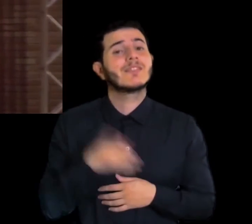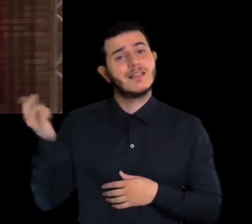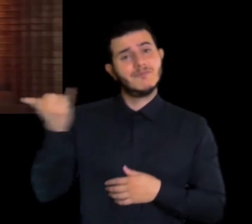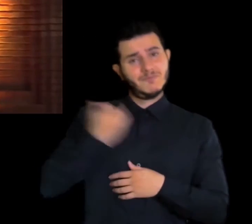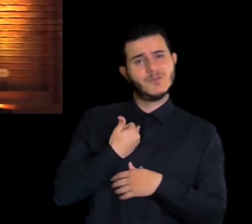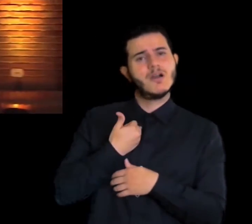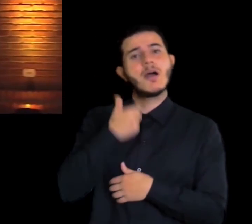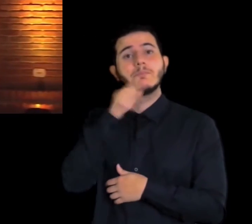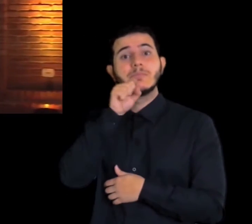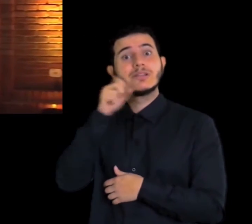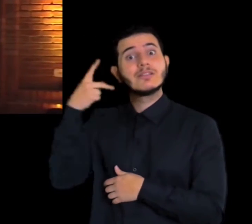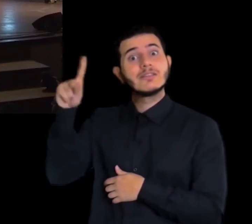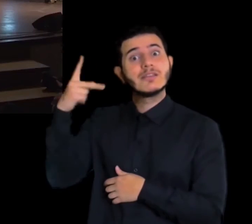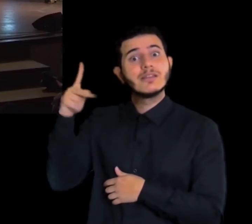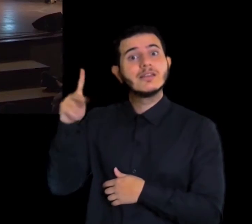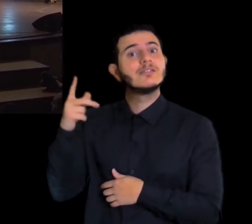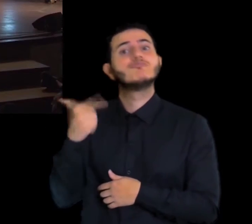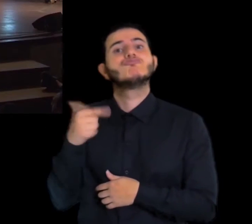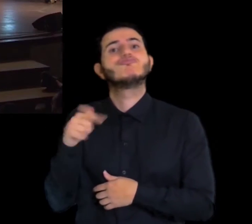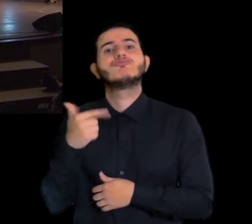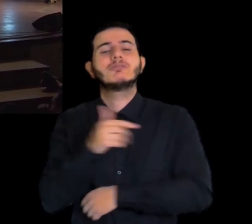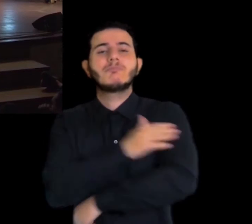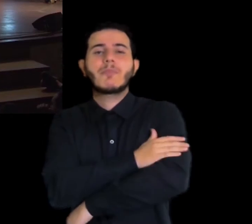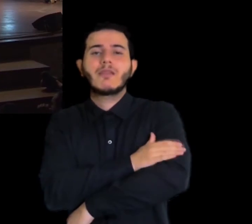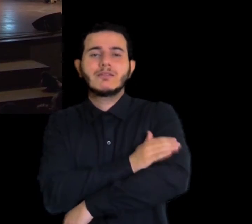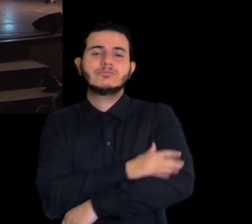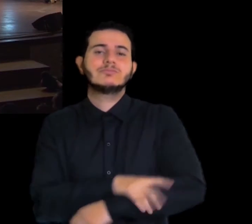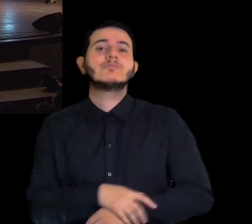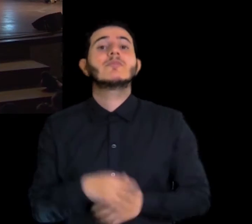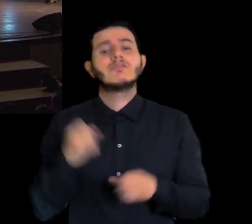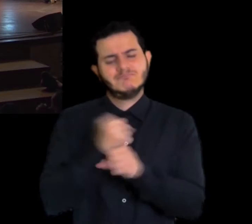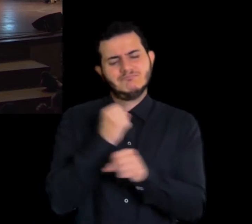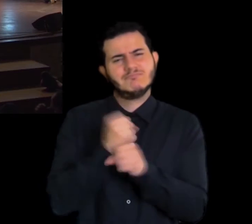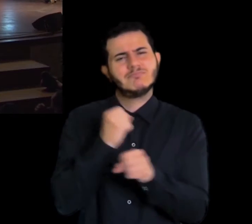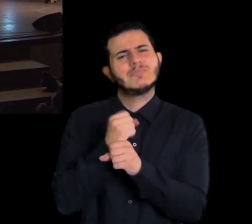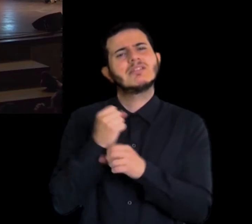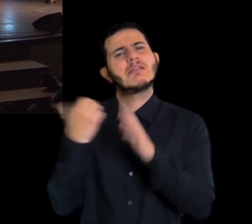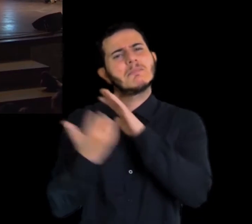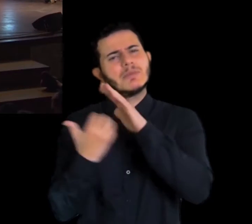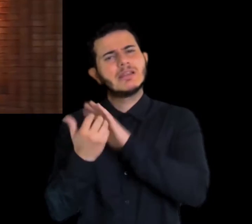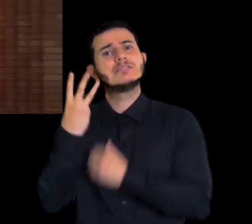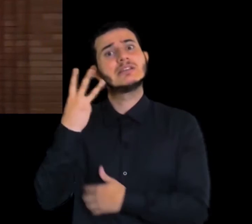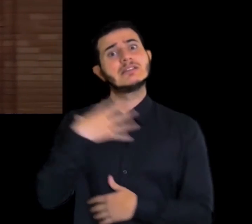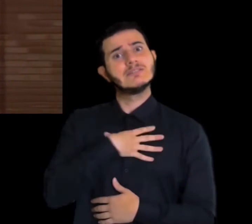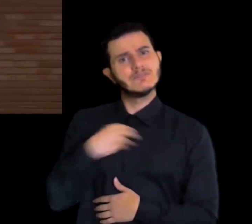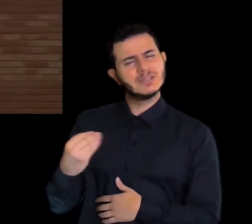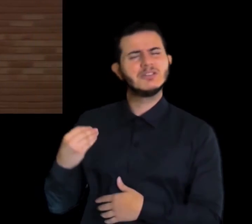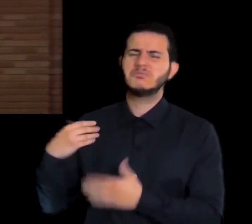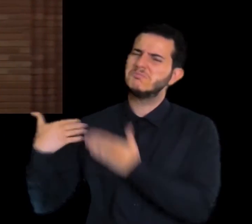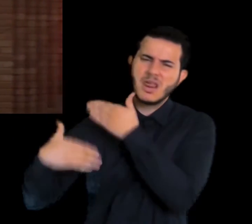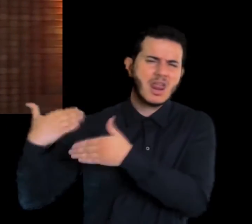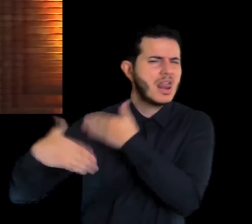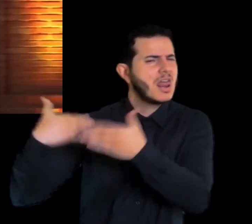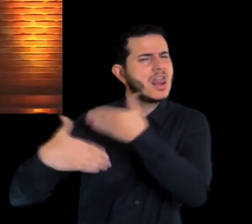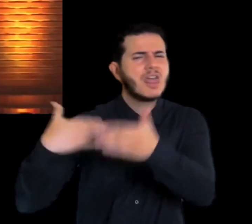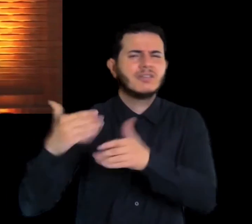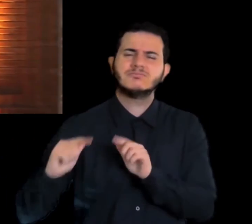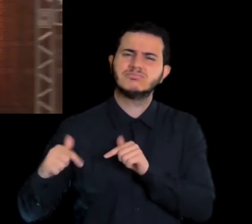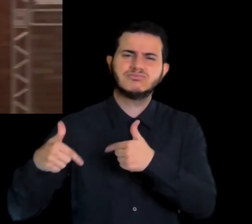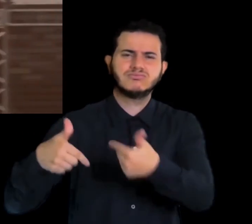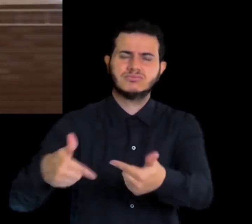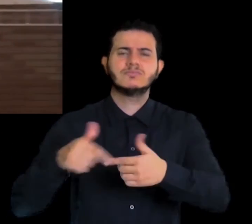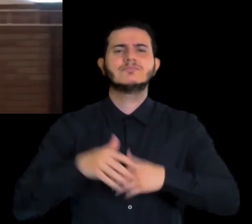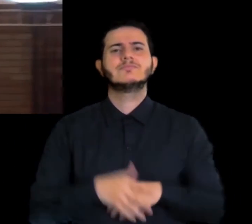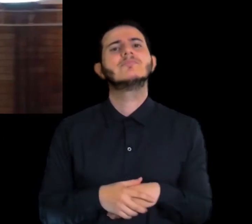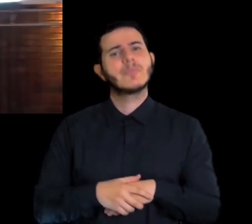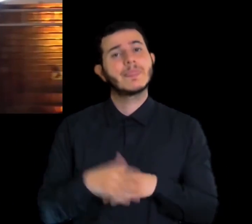tinha um braço. E ela construiu a empresa, tinha 3 filhos e tocou o barco com todo mundo. E ele